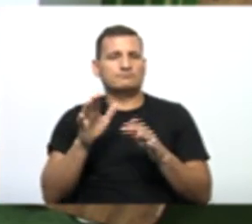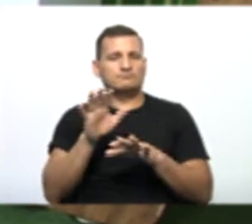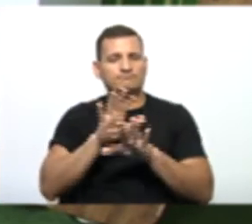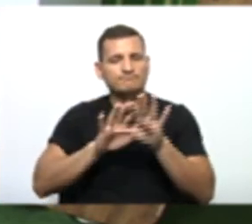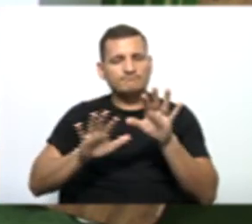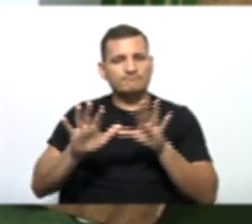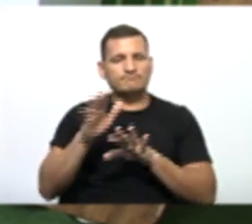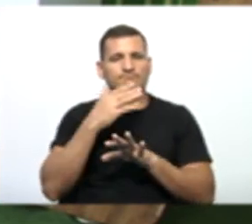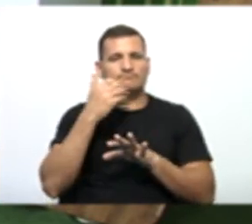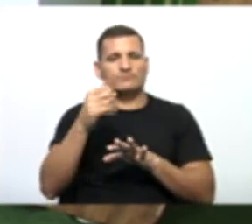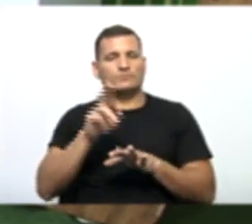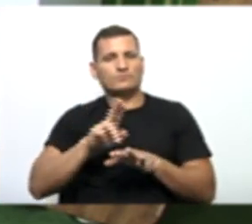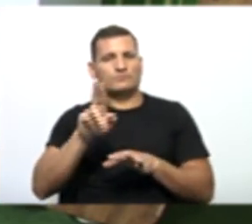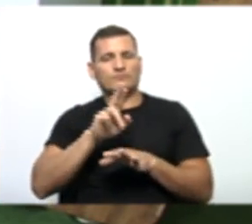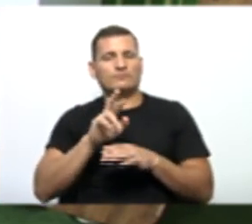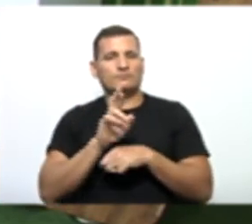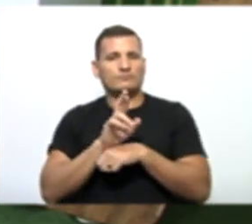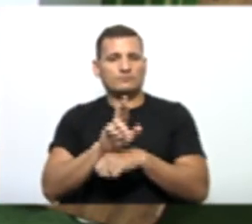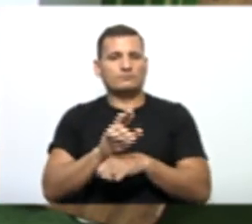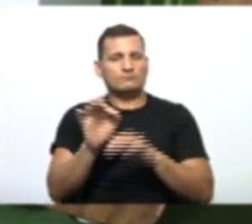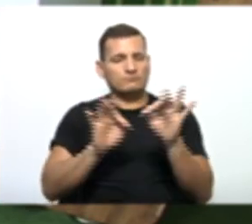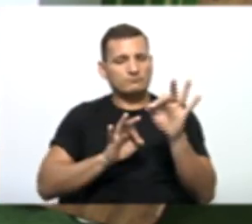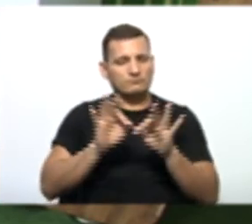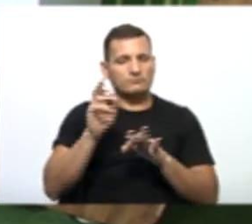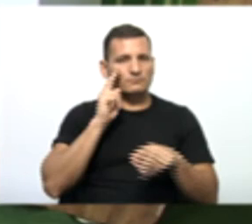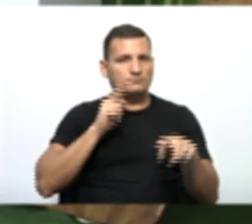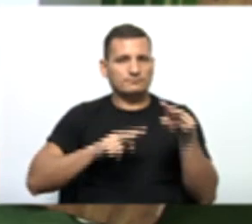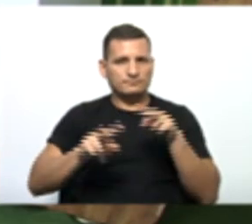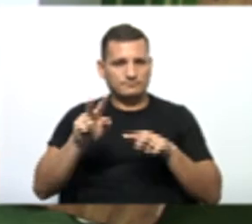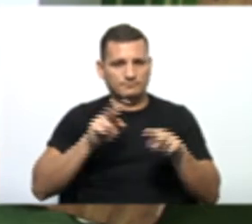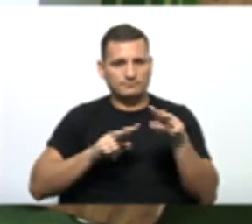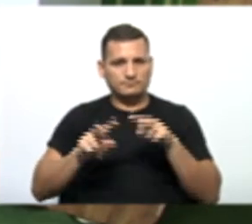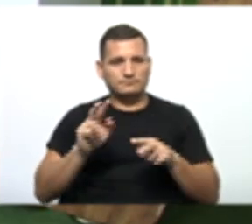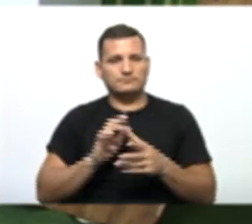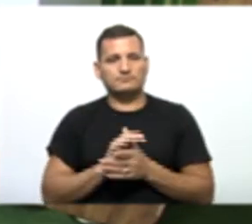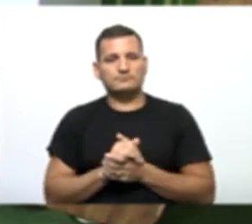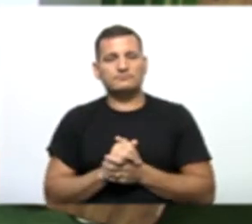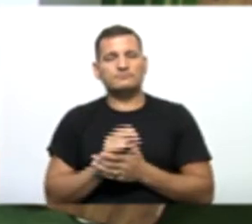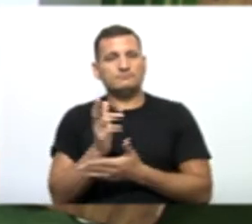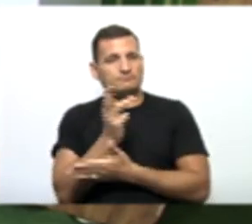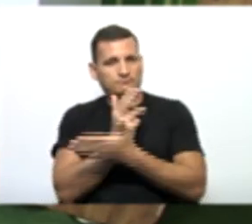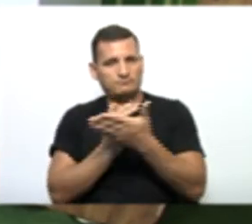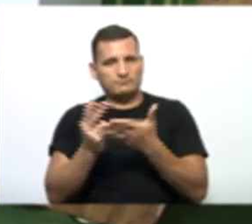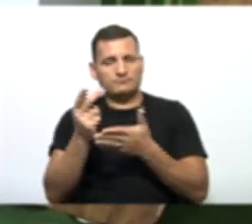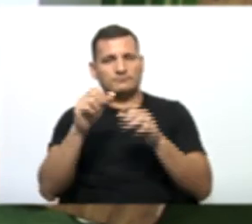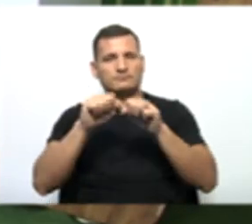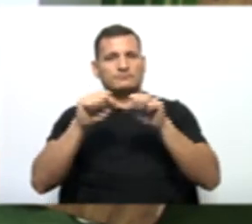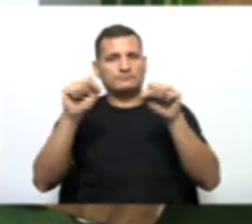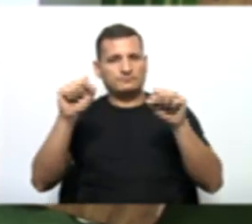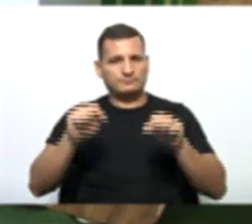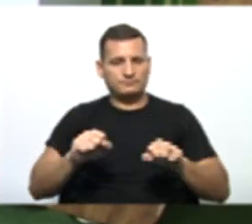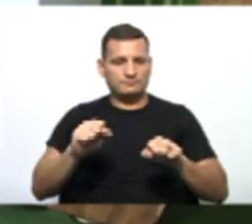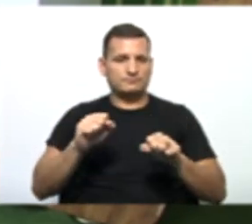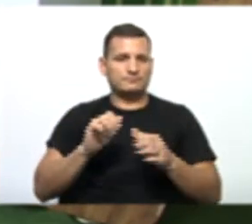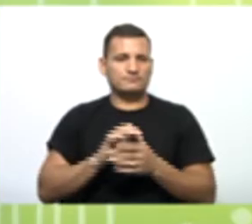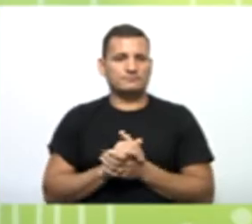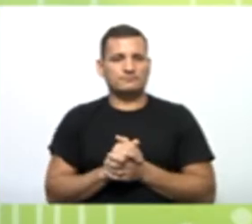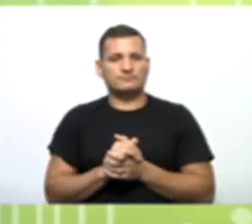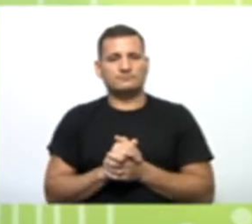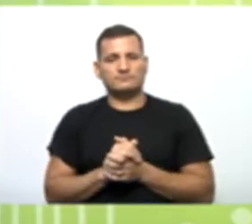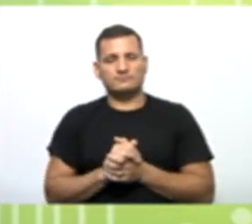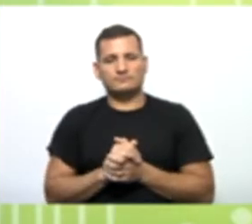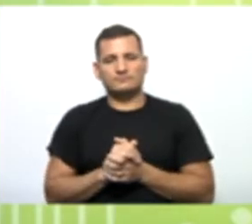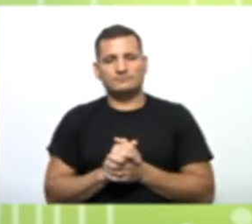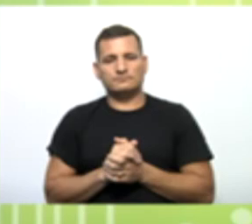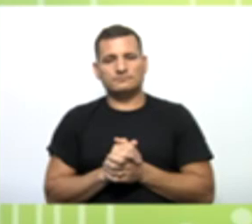enfim, utilizar os recursos de planejamento visual em design de software. Então, assim, gente, ó, eu quero